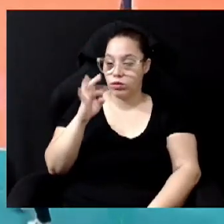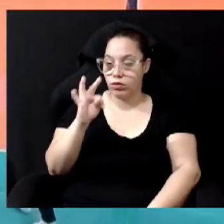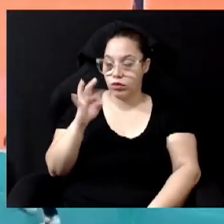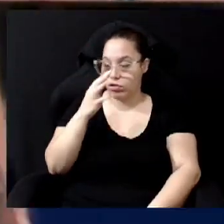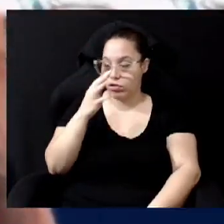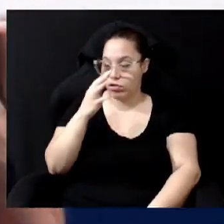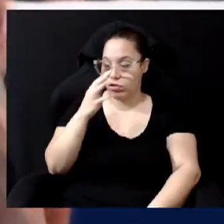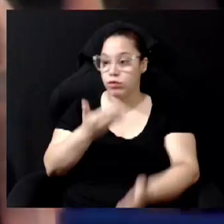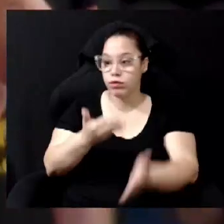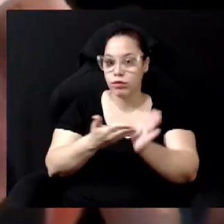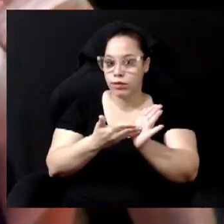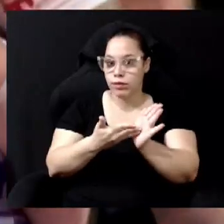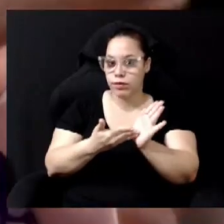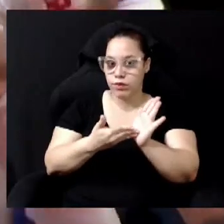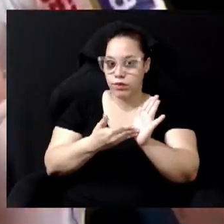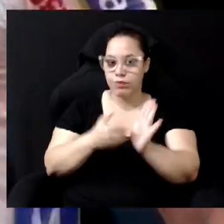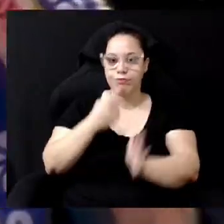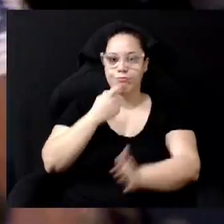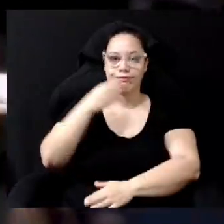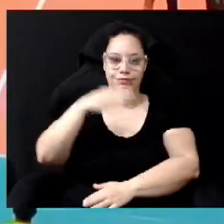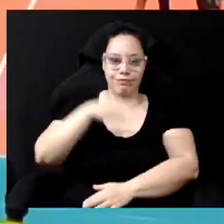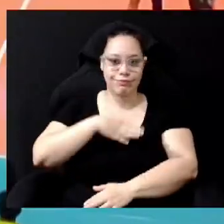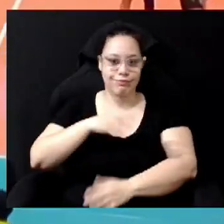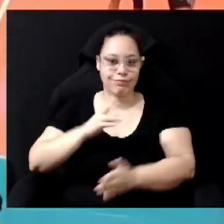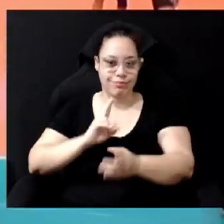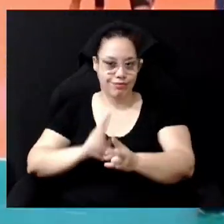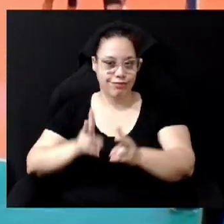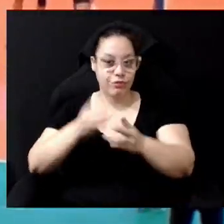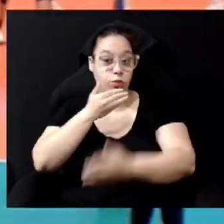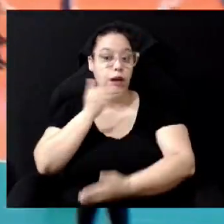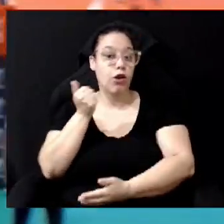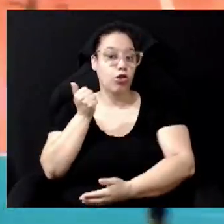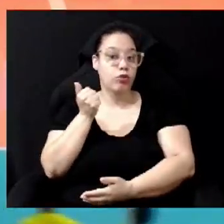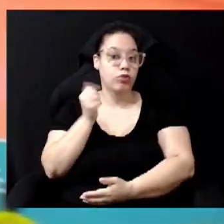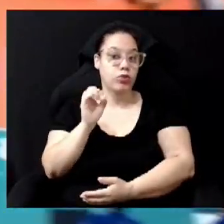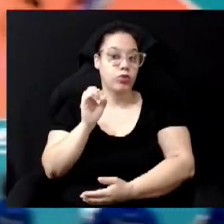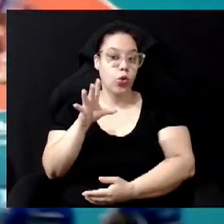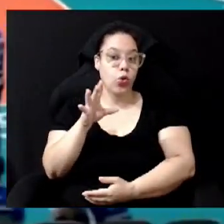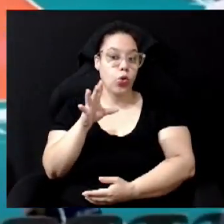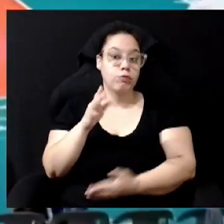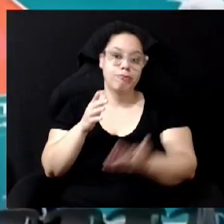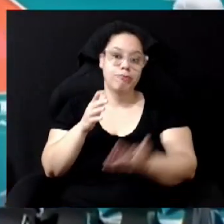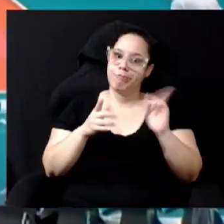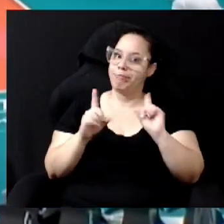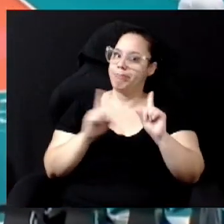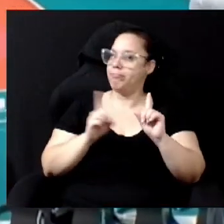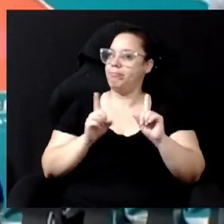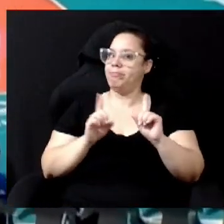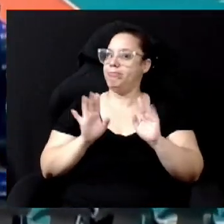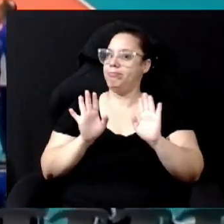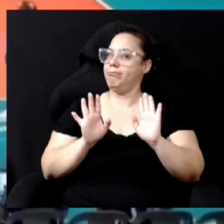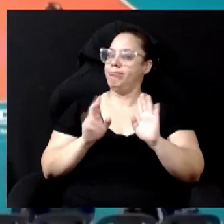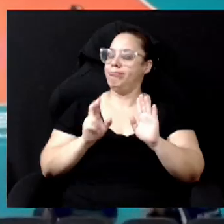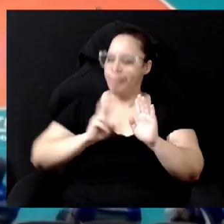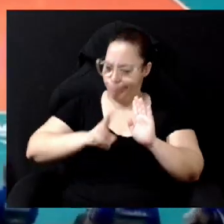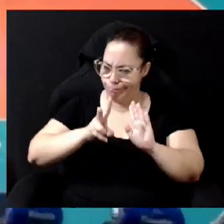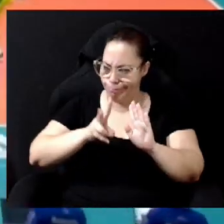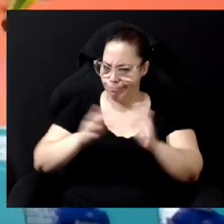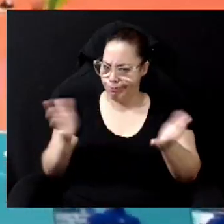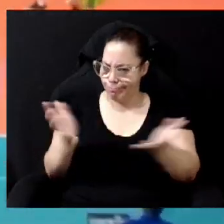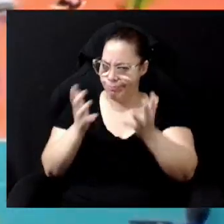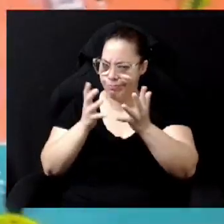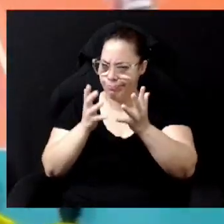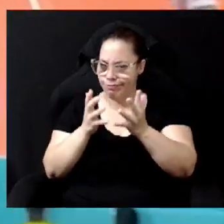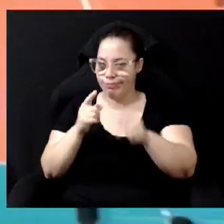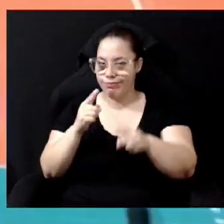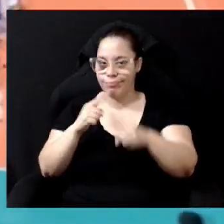placar, os campineiros começaram melhor. Só que Guarulhos não se entregou, continuou vivo na partida e